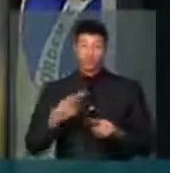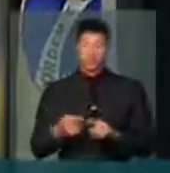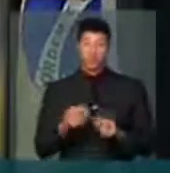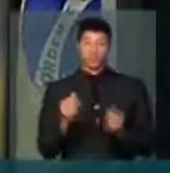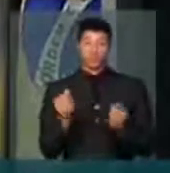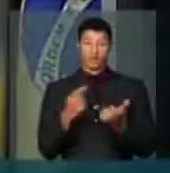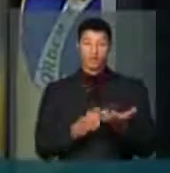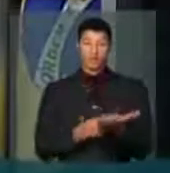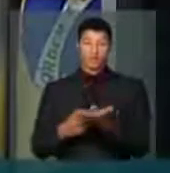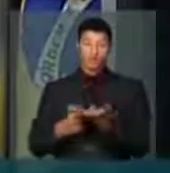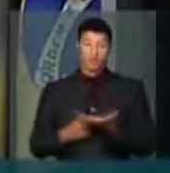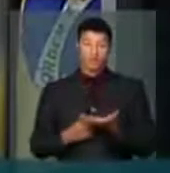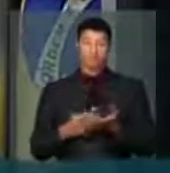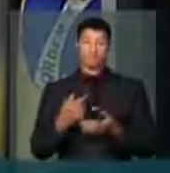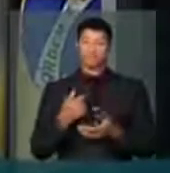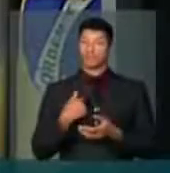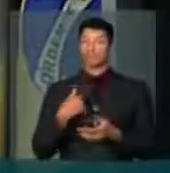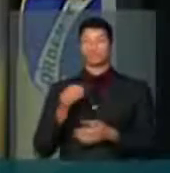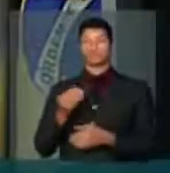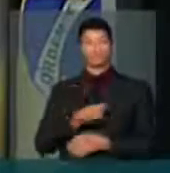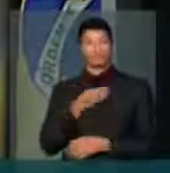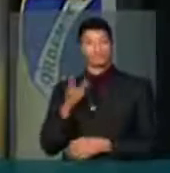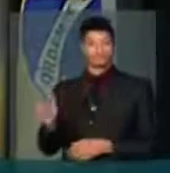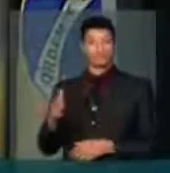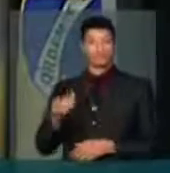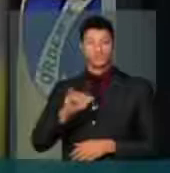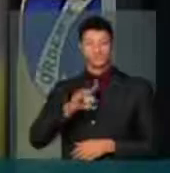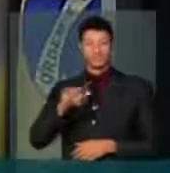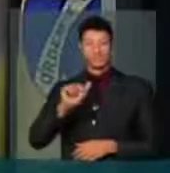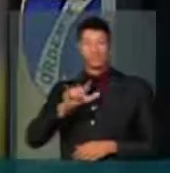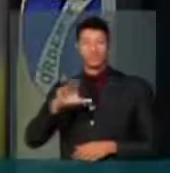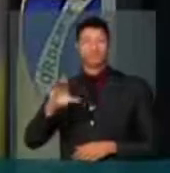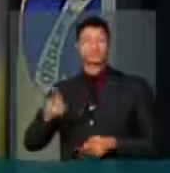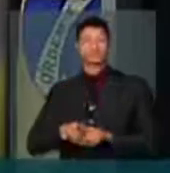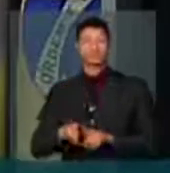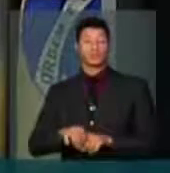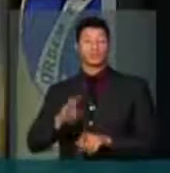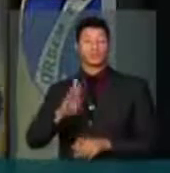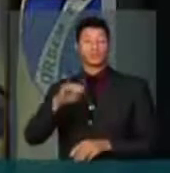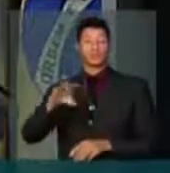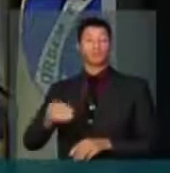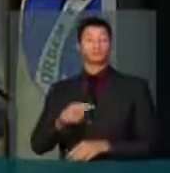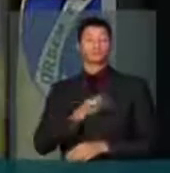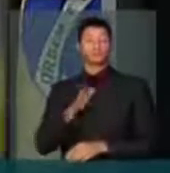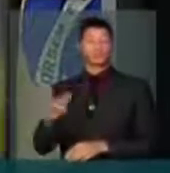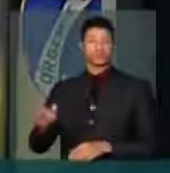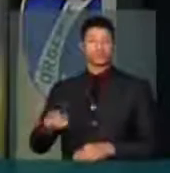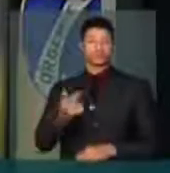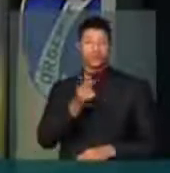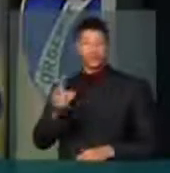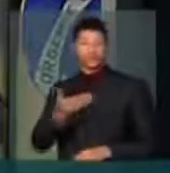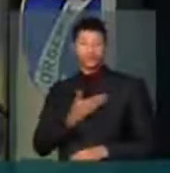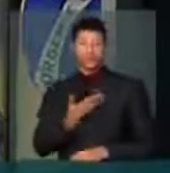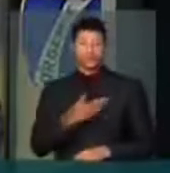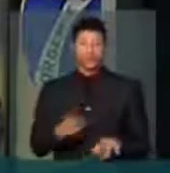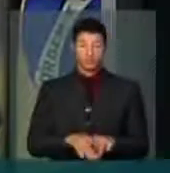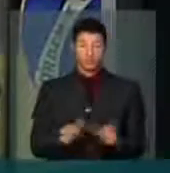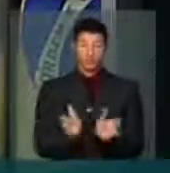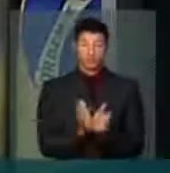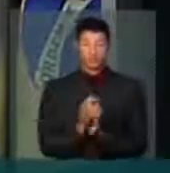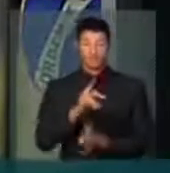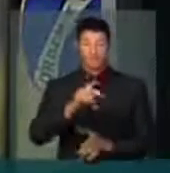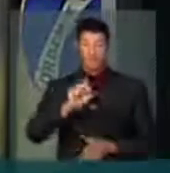as convocava, eu estava lá, Isalci estava lá, Bruno estava lá, outros colegas da